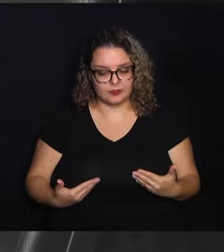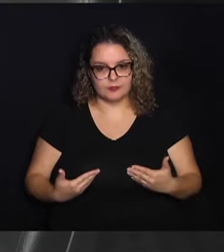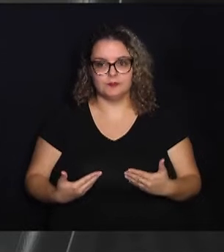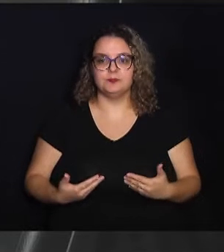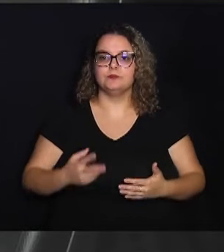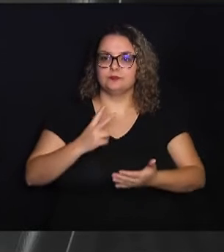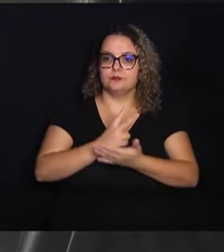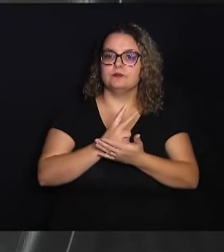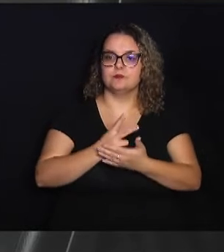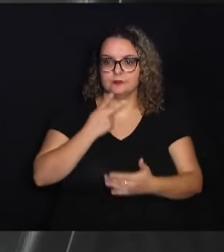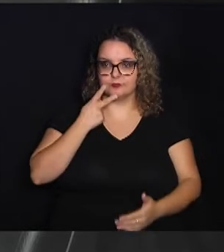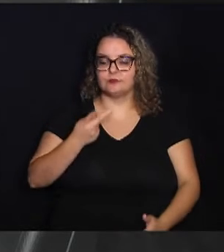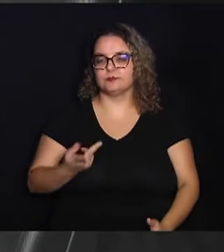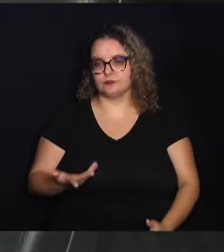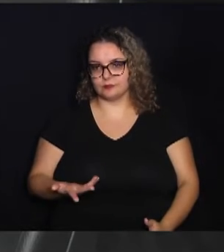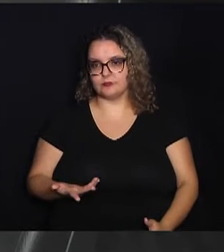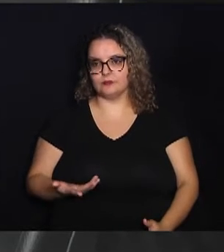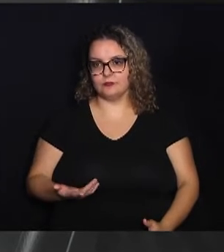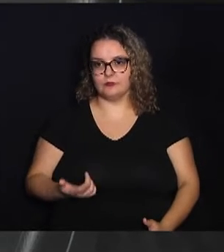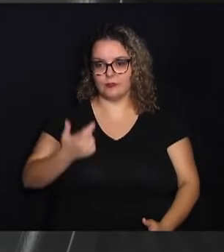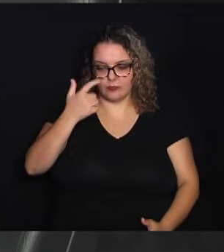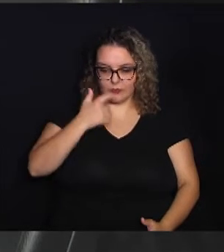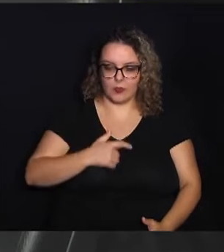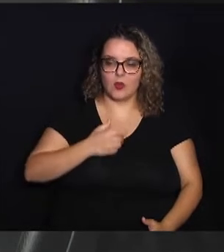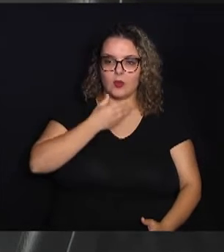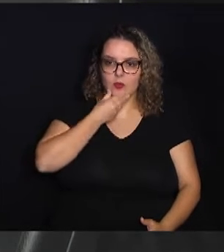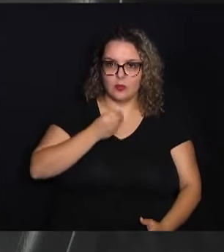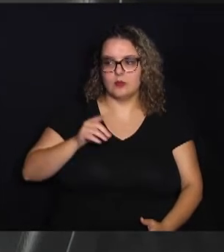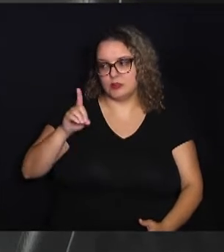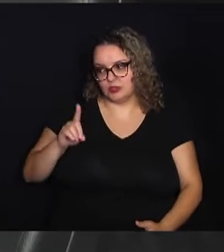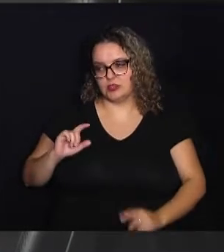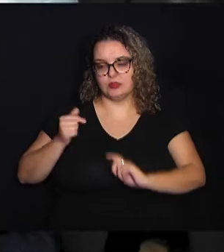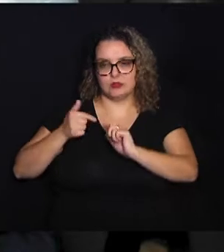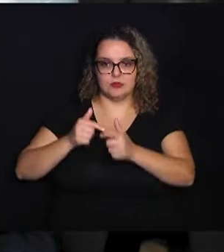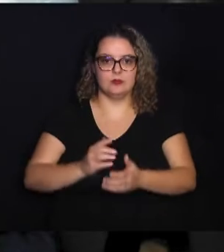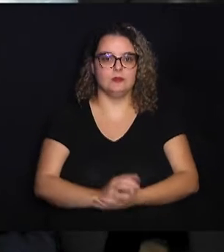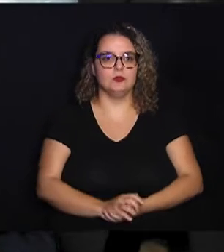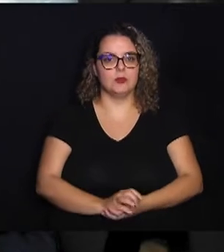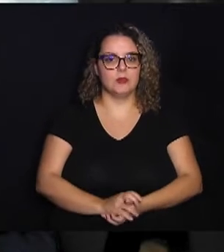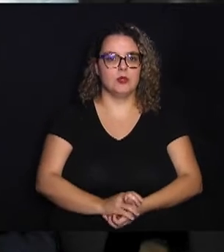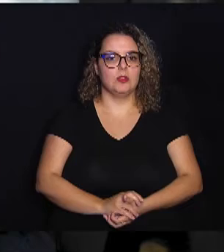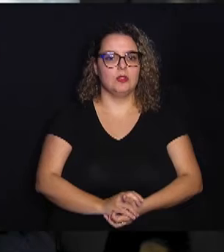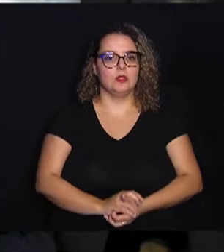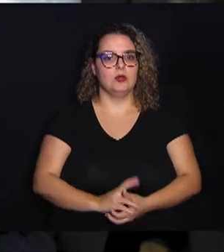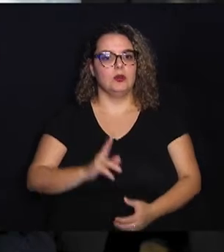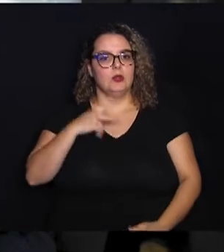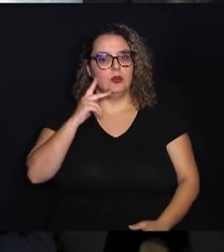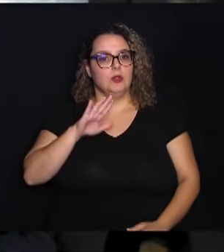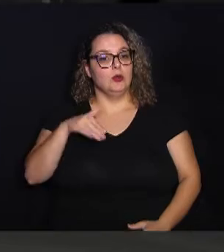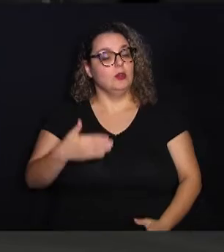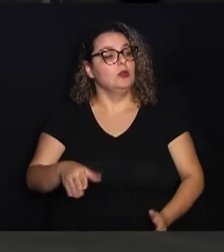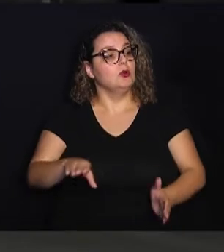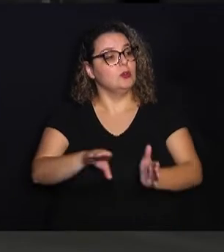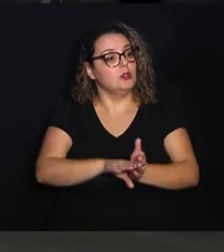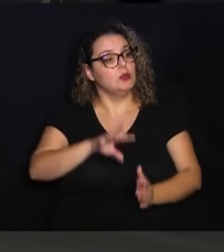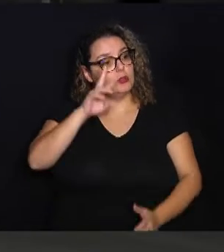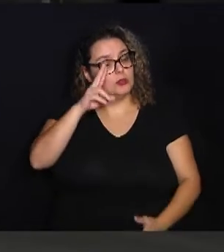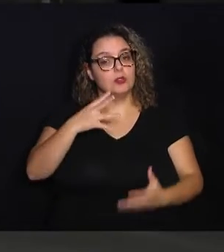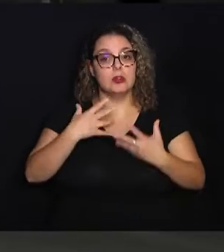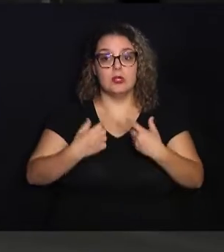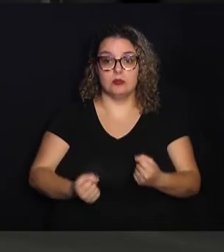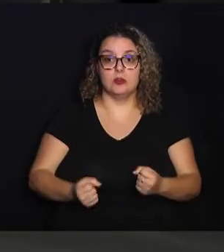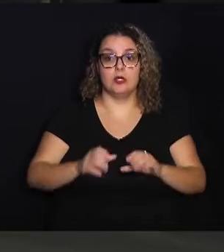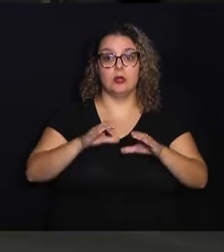sempre, né, falo, né, como um homem de direita e conservador. Vereador, logo que o senhor chega, então, o senhor assume a Comissão de